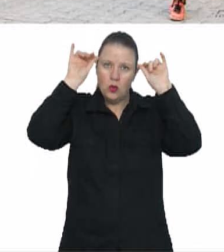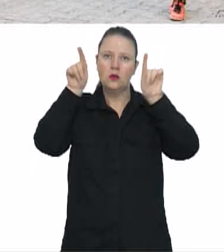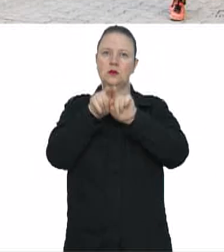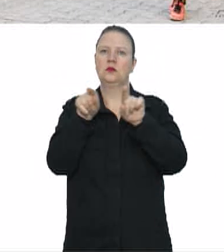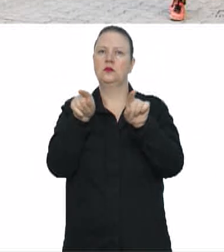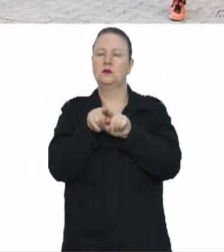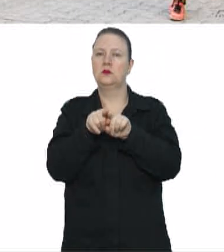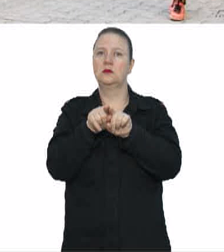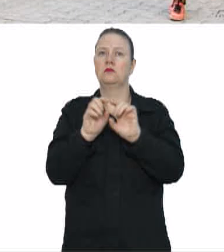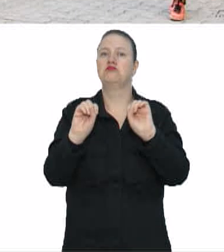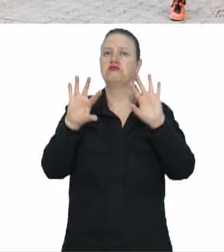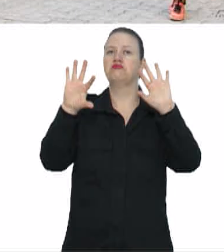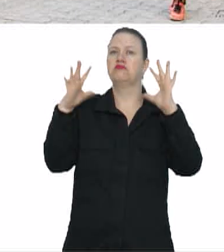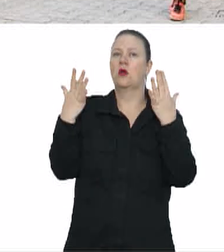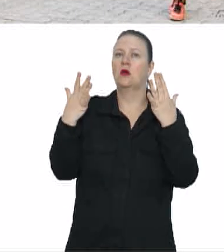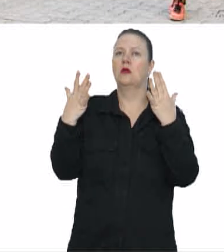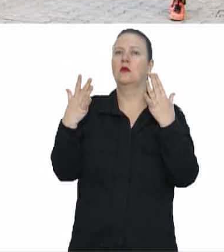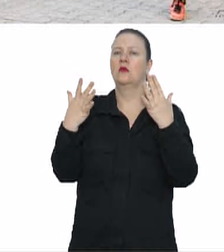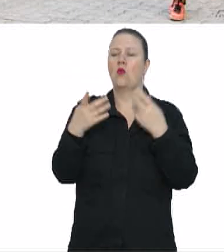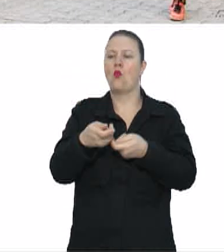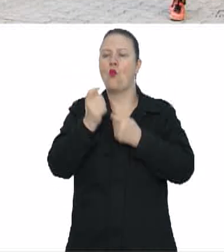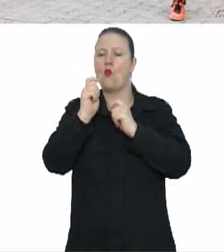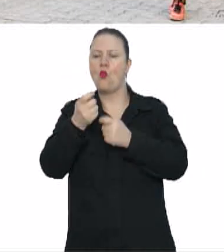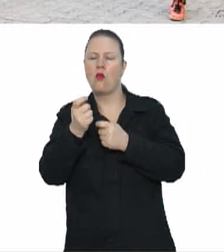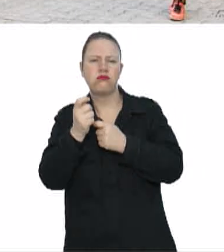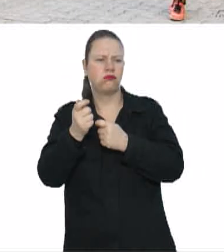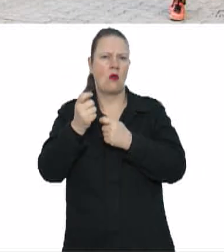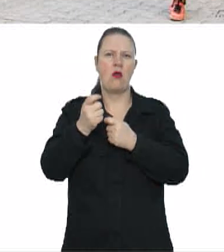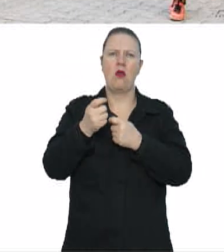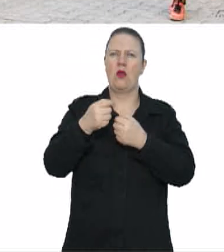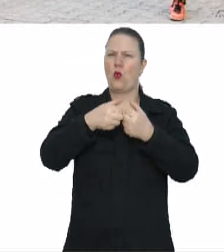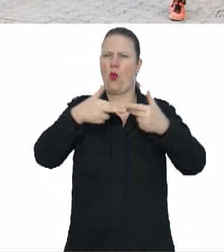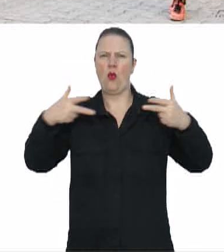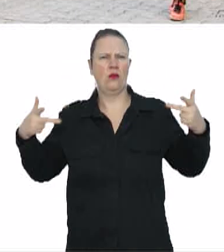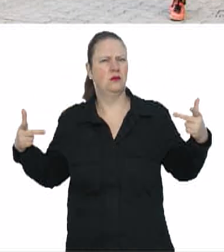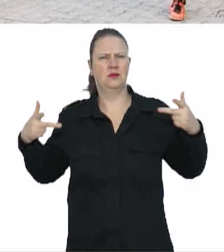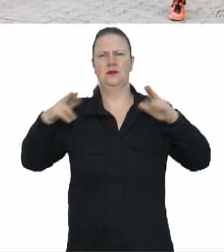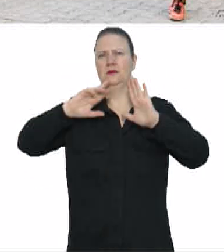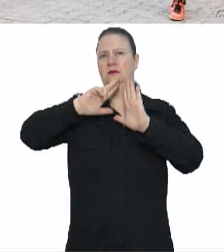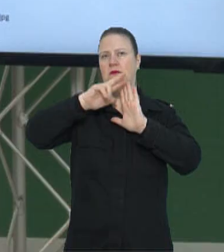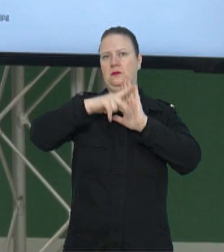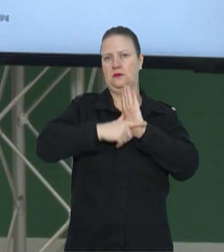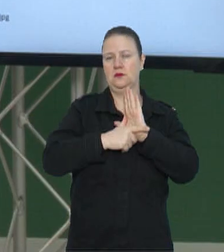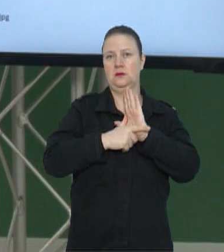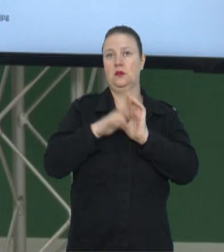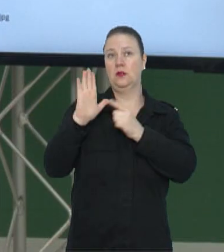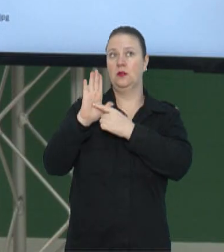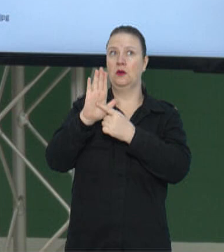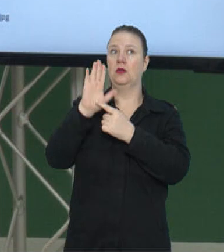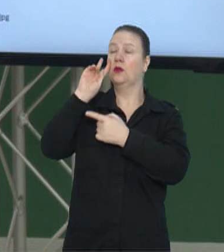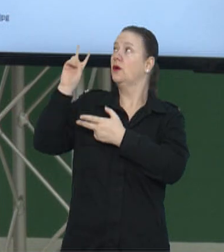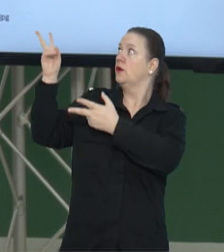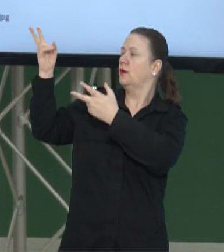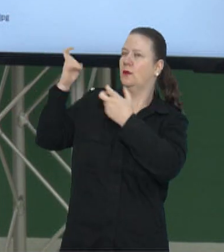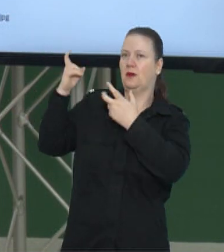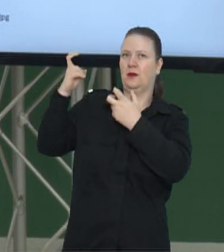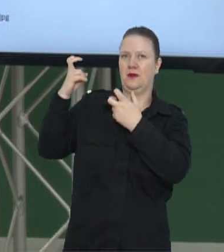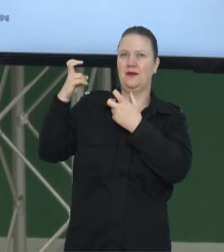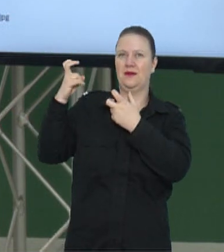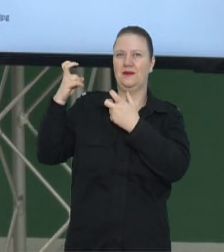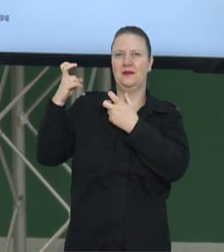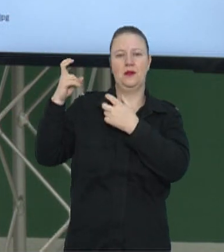peão de boiadeiro, o samba de lenço, a folia de reis, e é o que a imagem traz ali para nós, essa festa